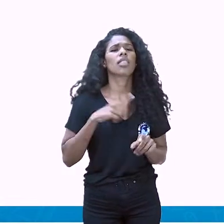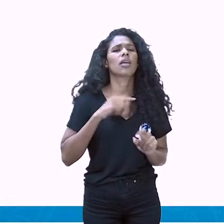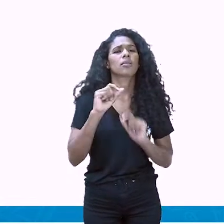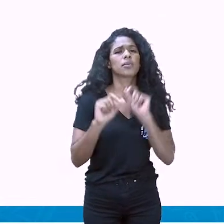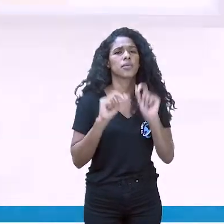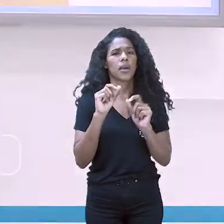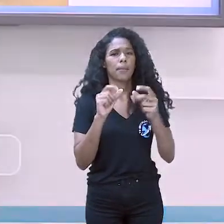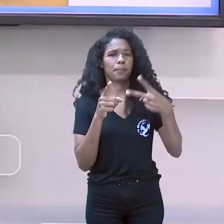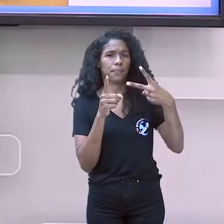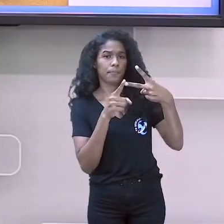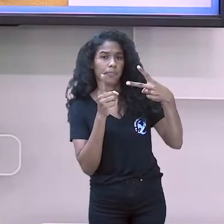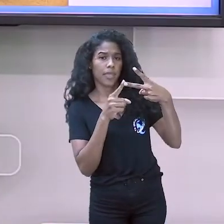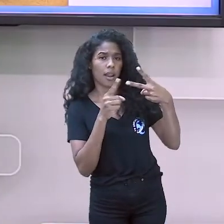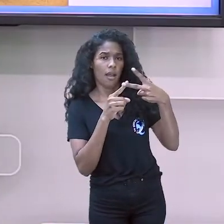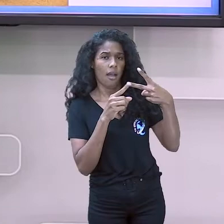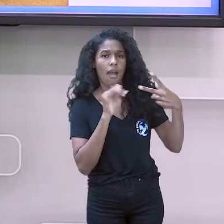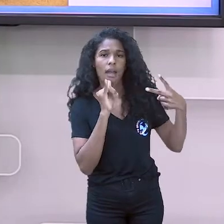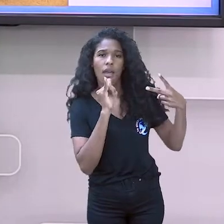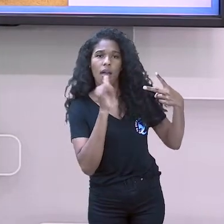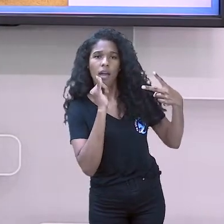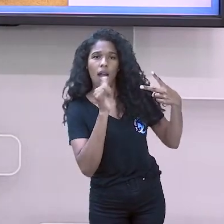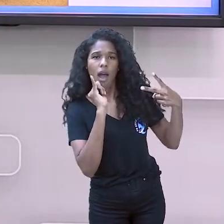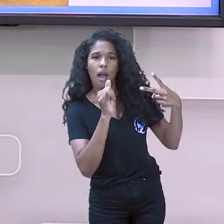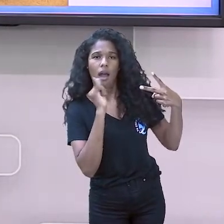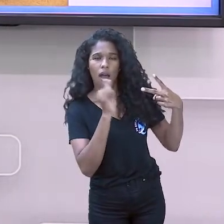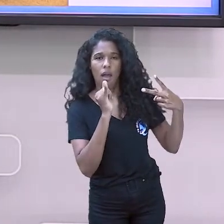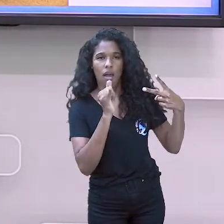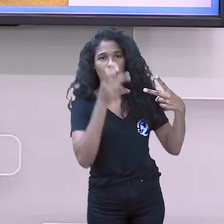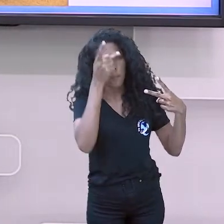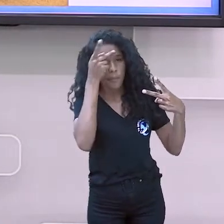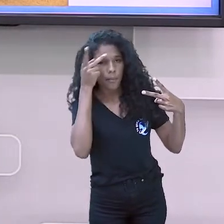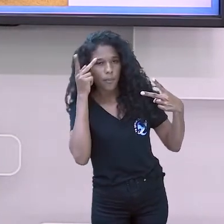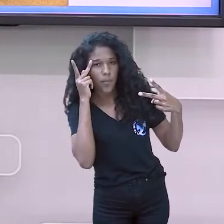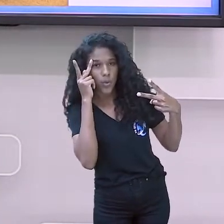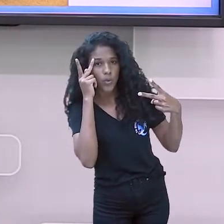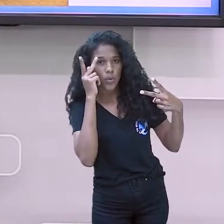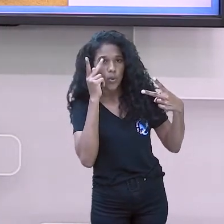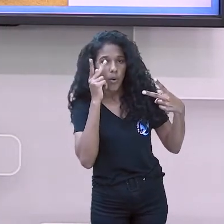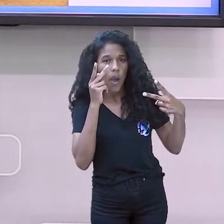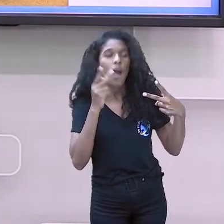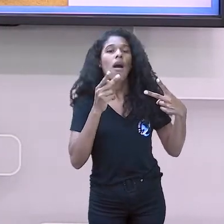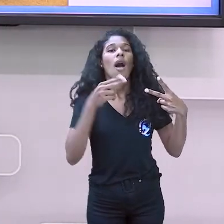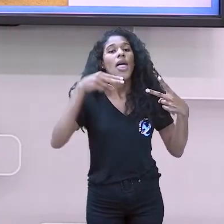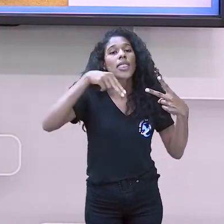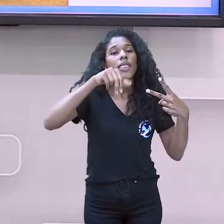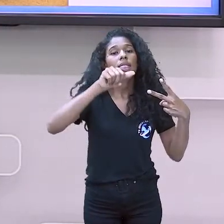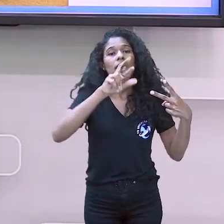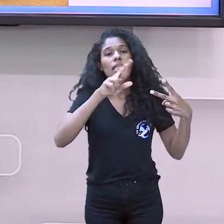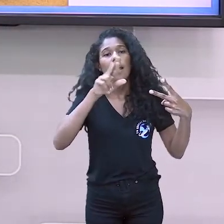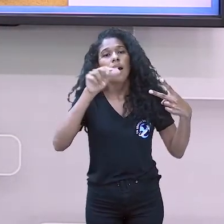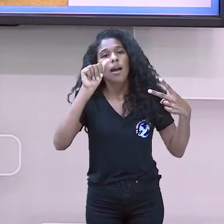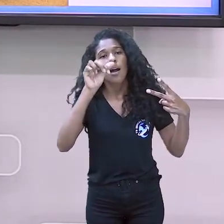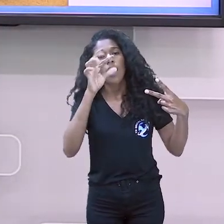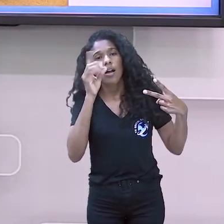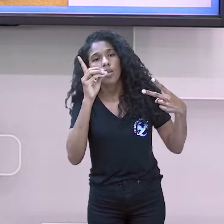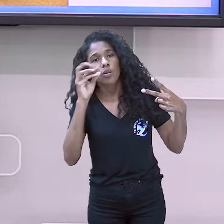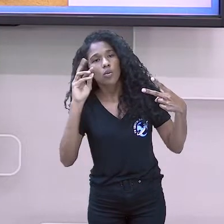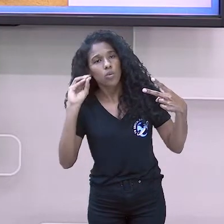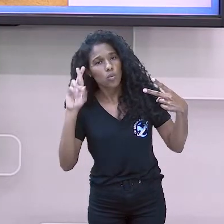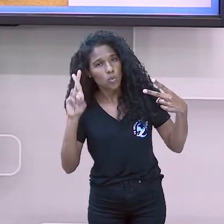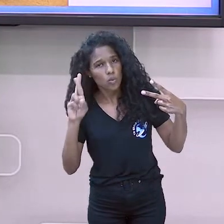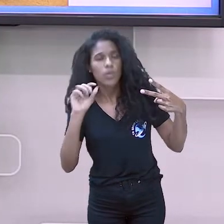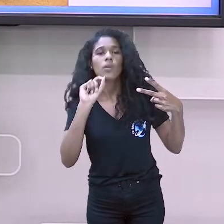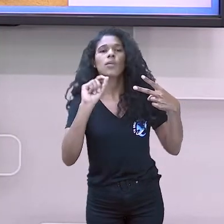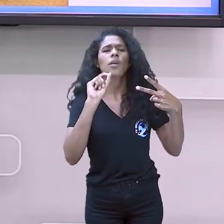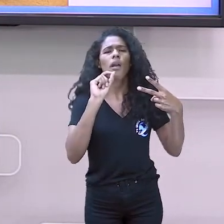O narrador é aquele que conta, que narra a história para a gente. E isso tudo em terceira pessoa. Estou esquecendo de